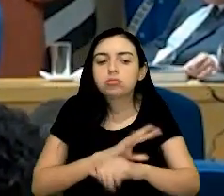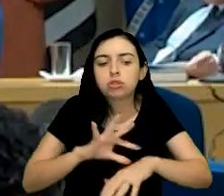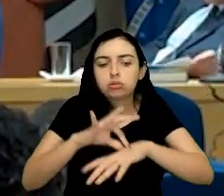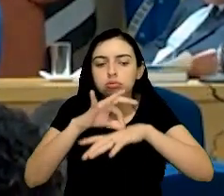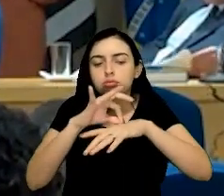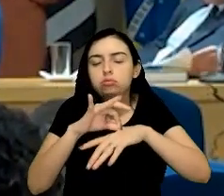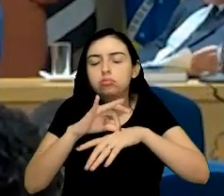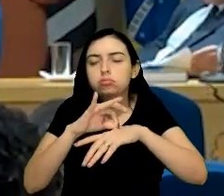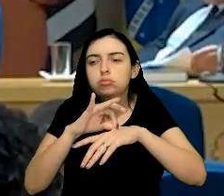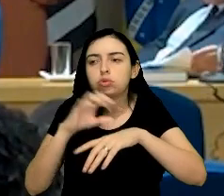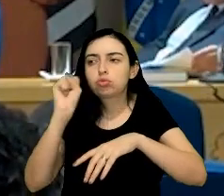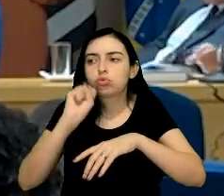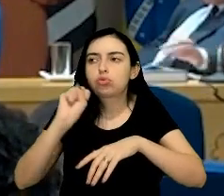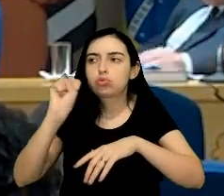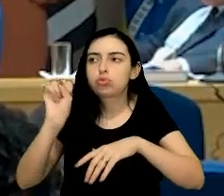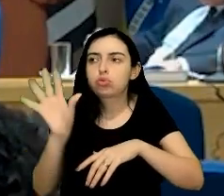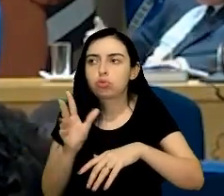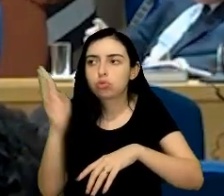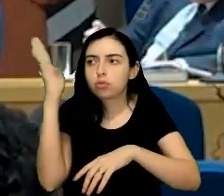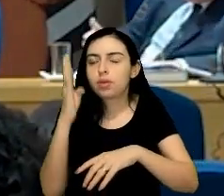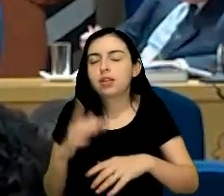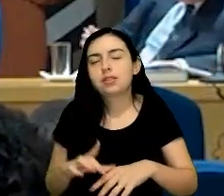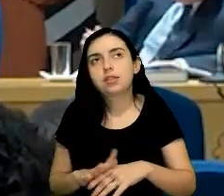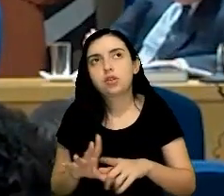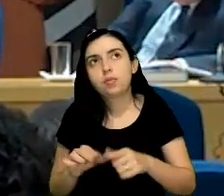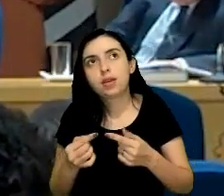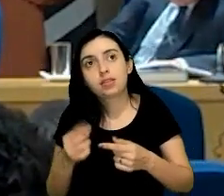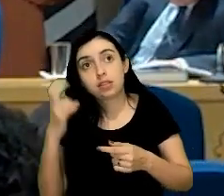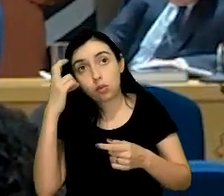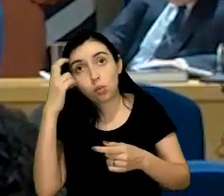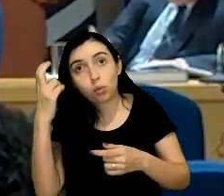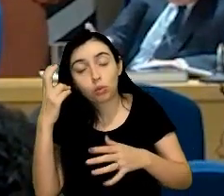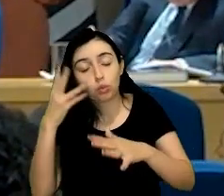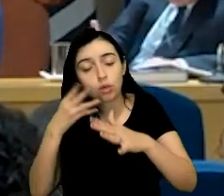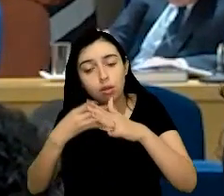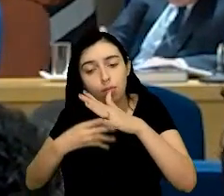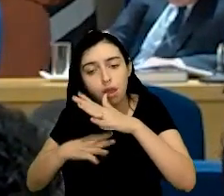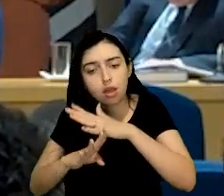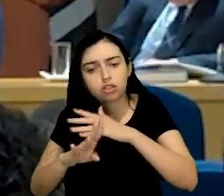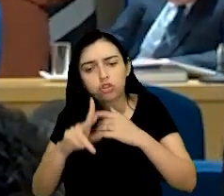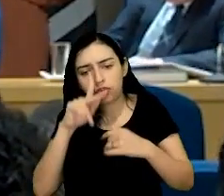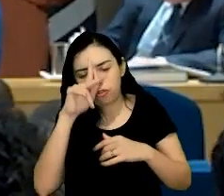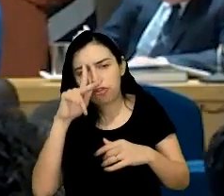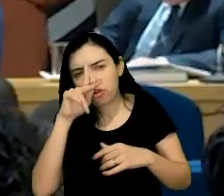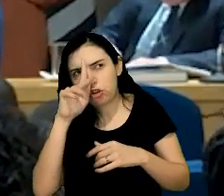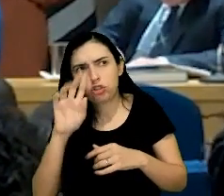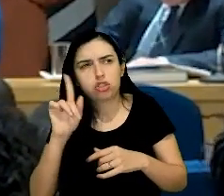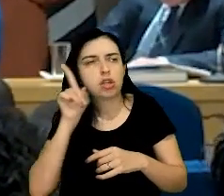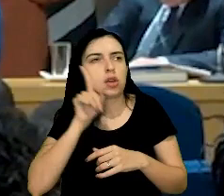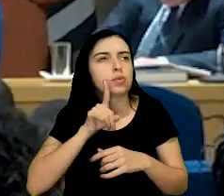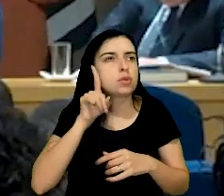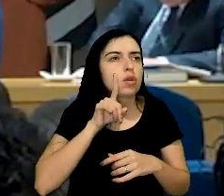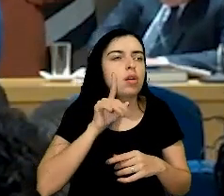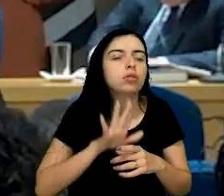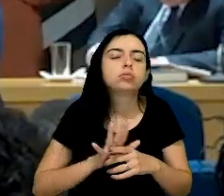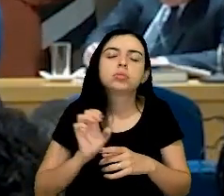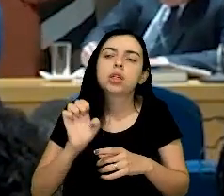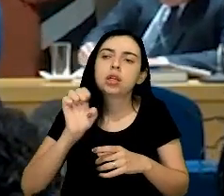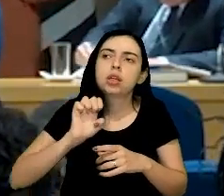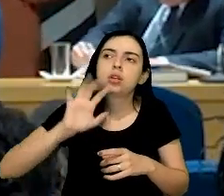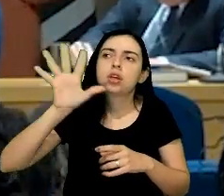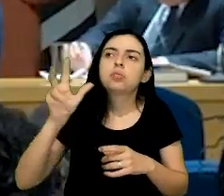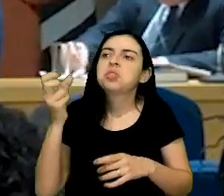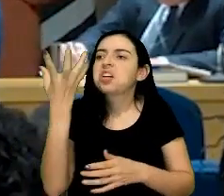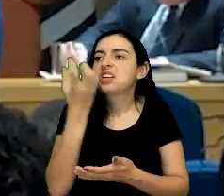os haitianos eles têm uma cultura de imigração muito forte, tanto para os Estados Unidos como para a Europa, eles não aceitaram boa